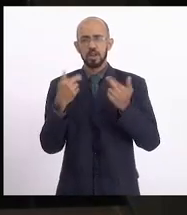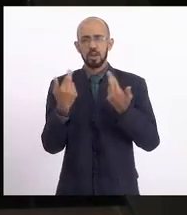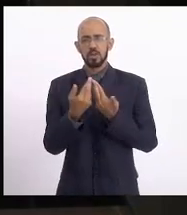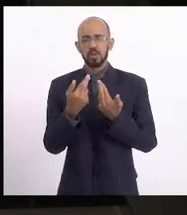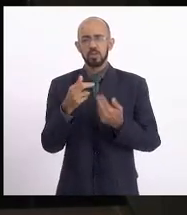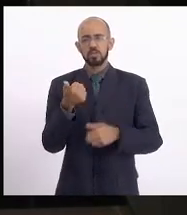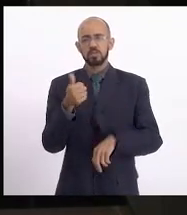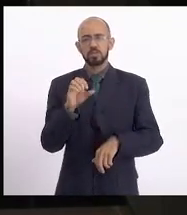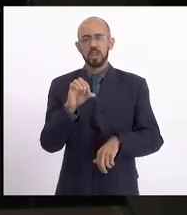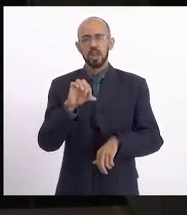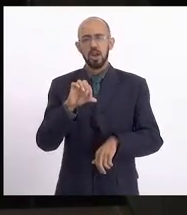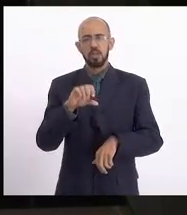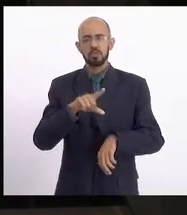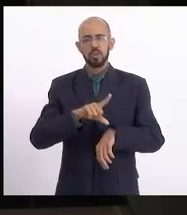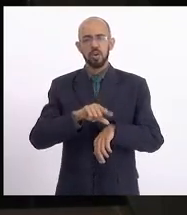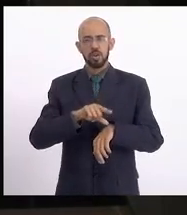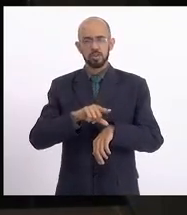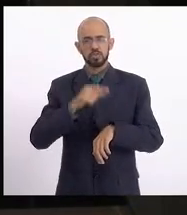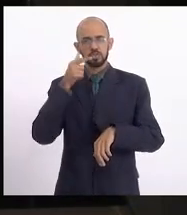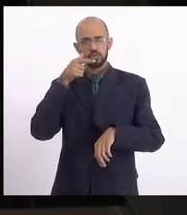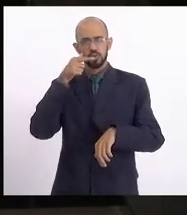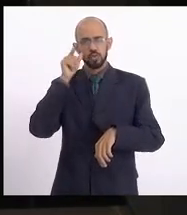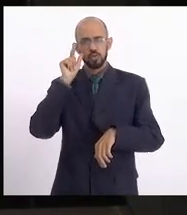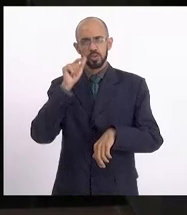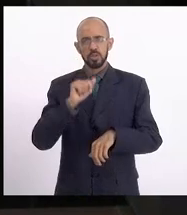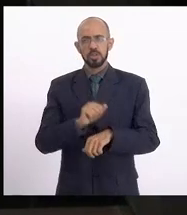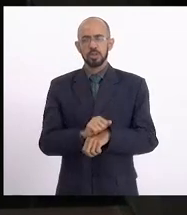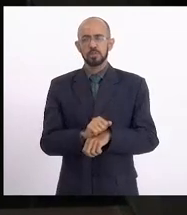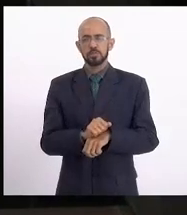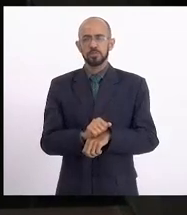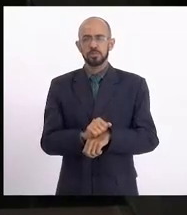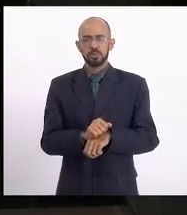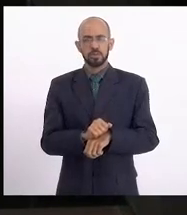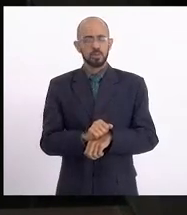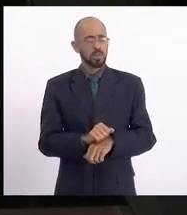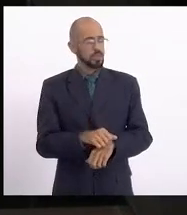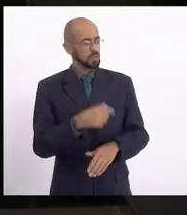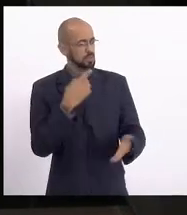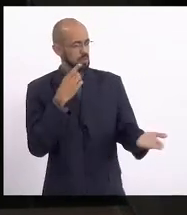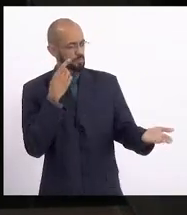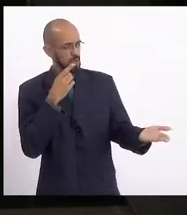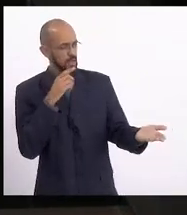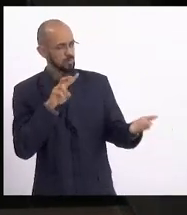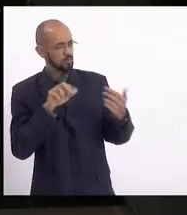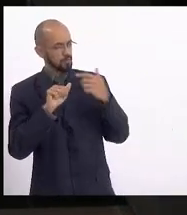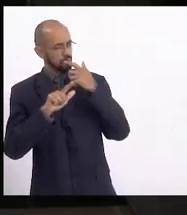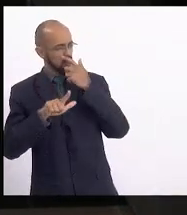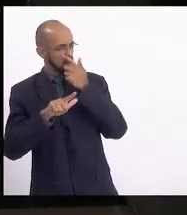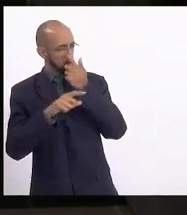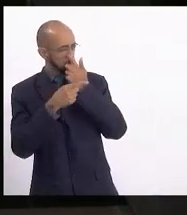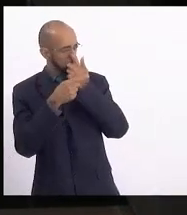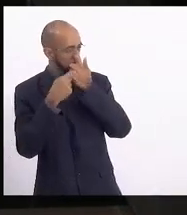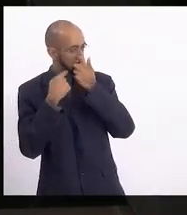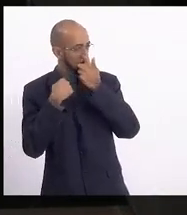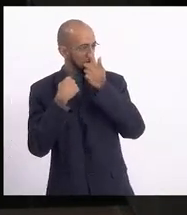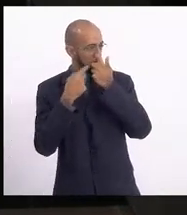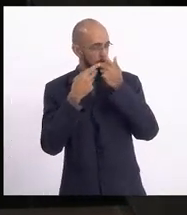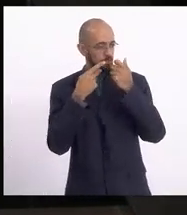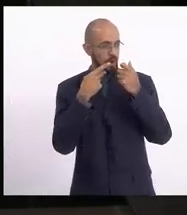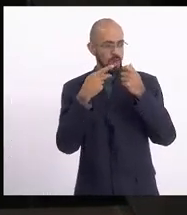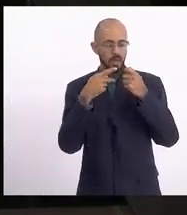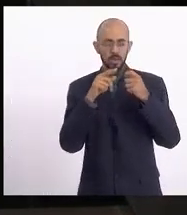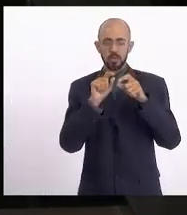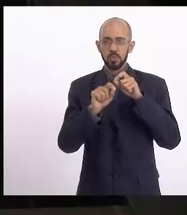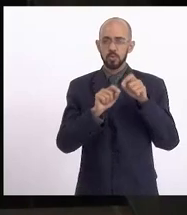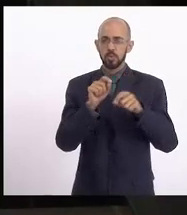19h e que, deputado Valda Ceasa, eu ousava até vaticinar